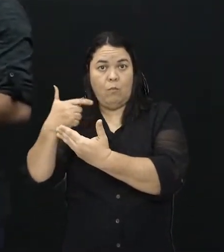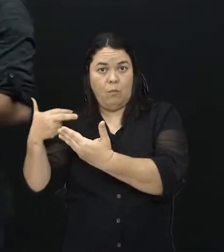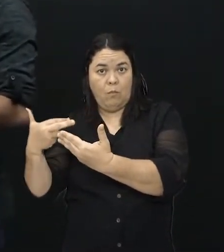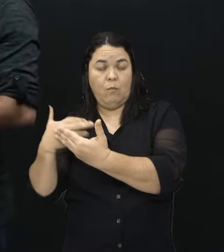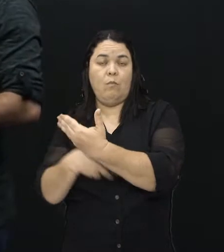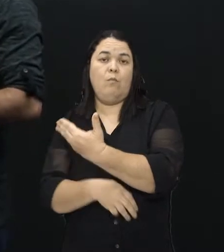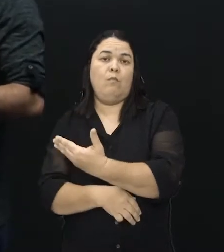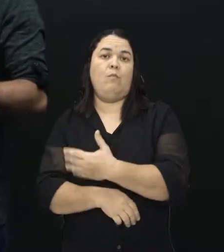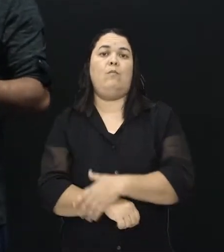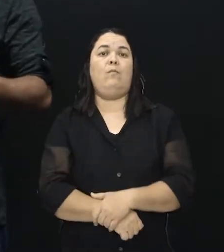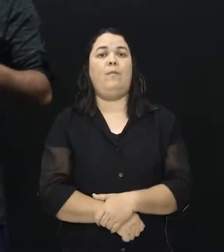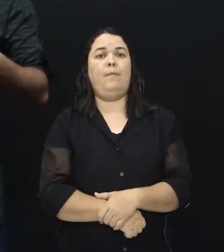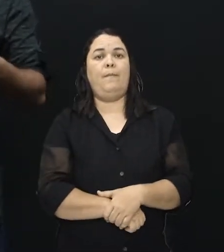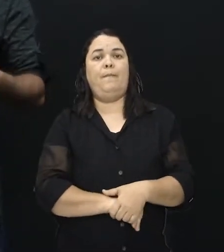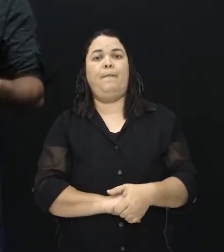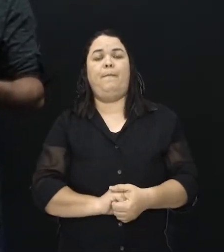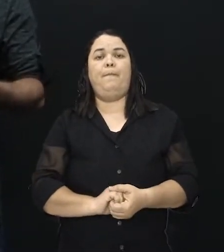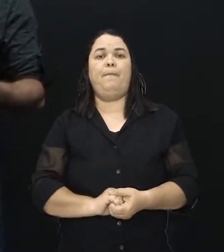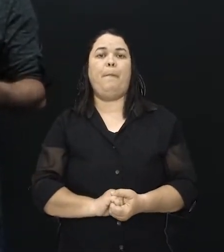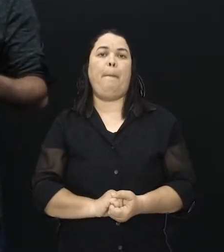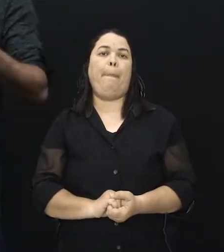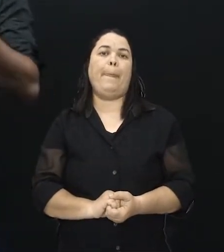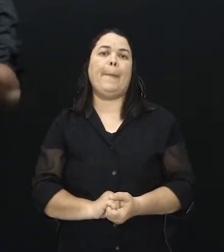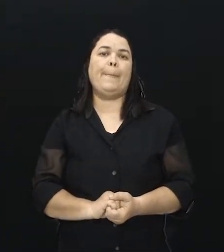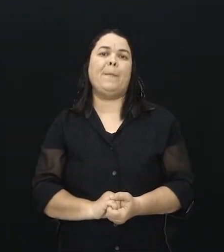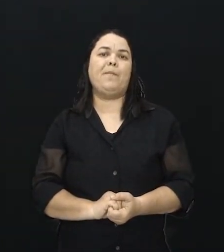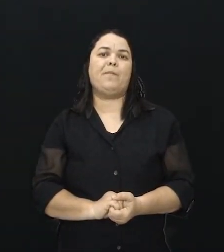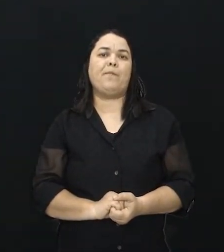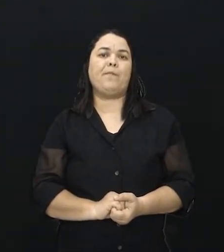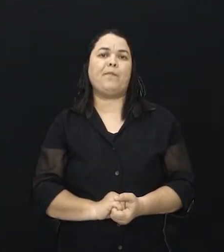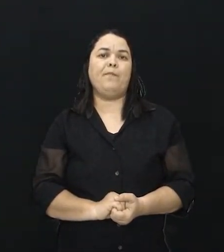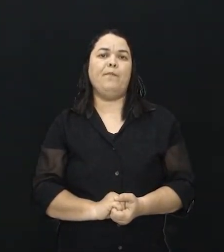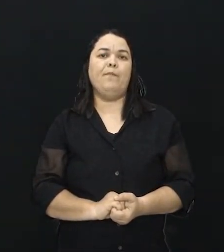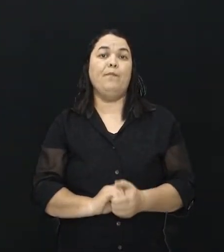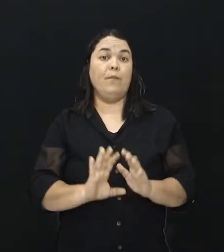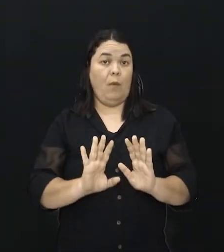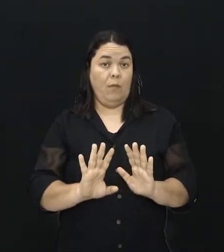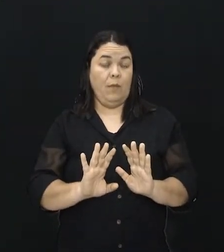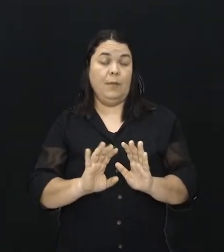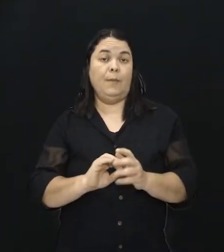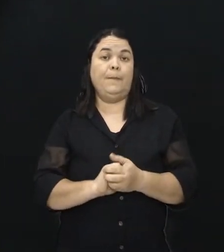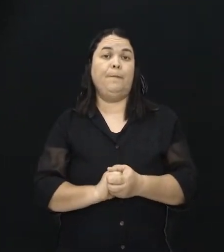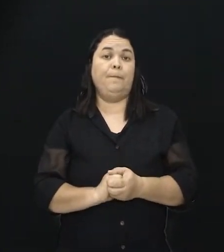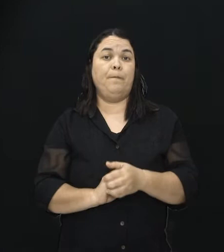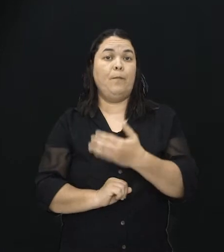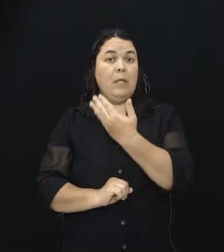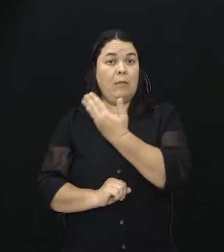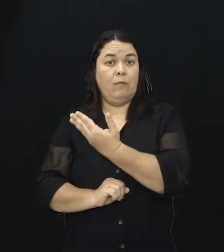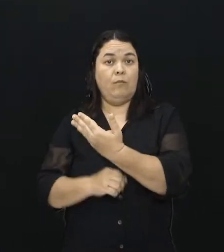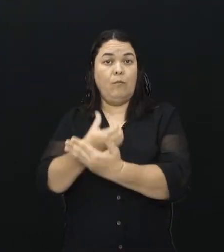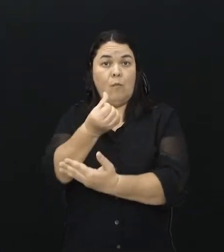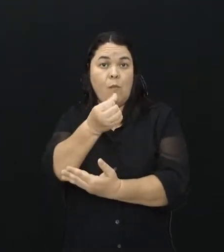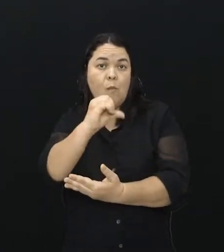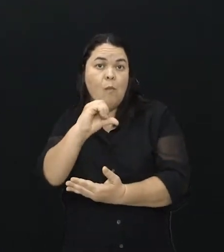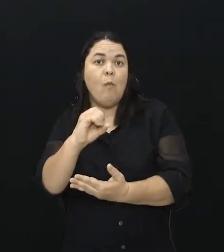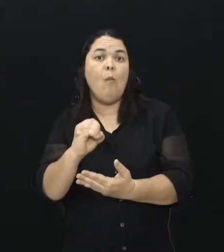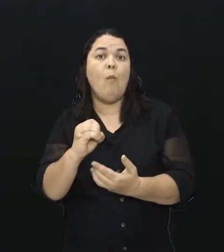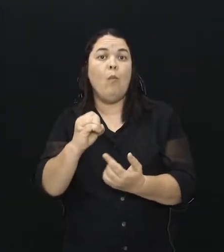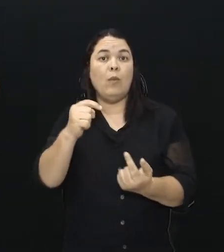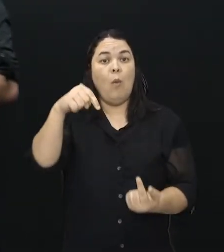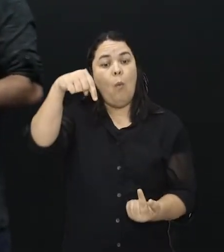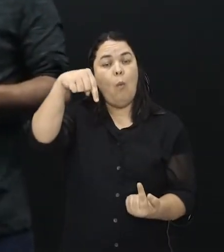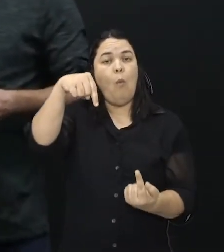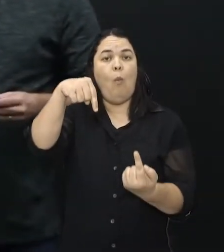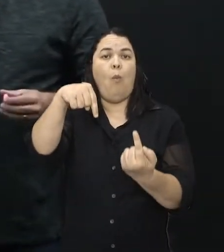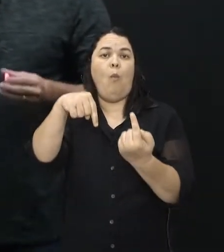segunda fração e 3 para a segunda fração. Automaticamente, então, esse valor ele é inverso a